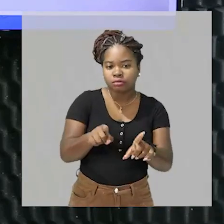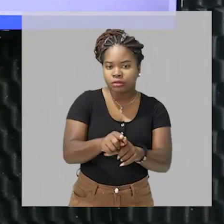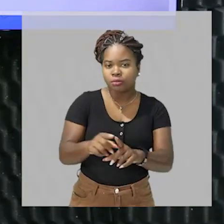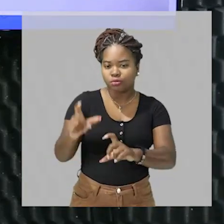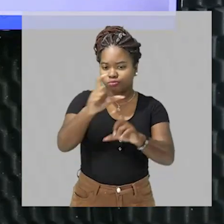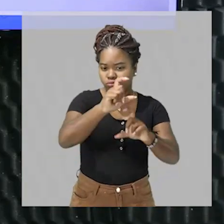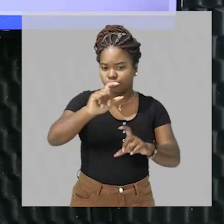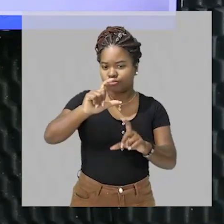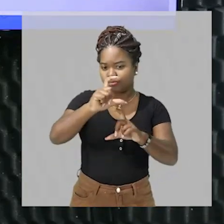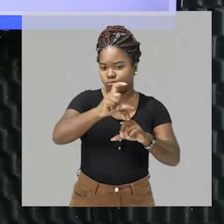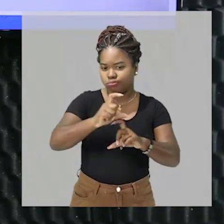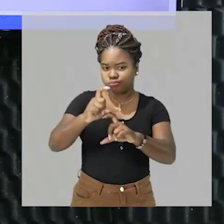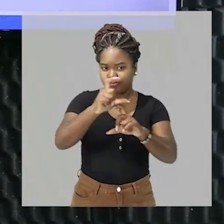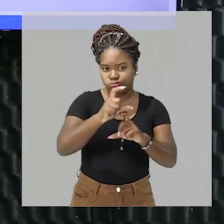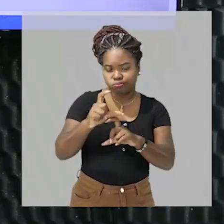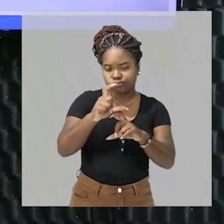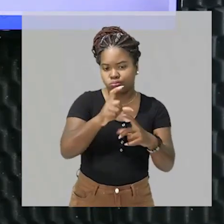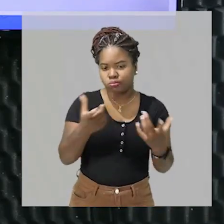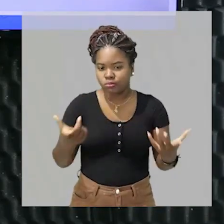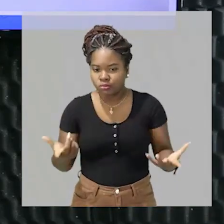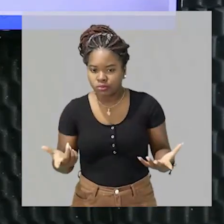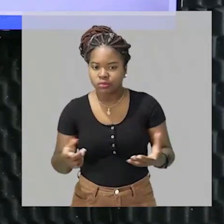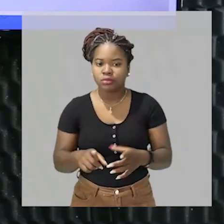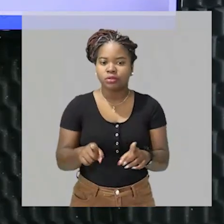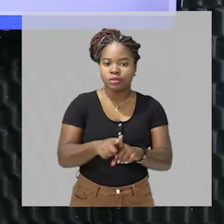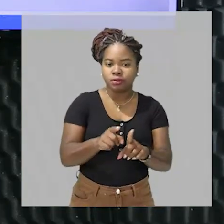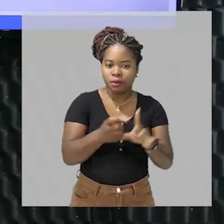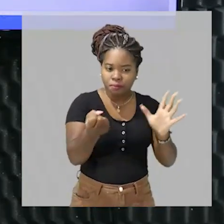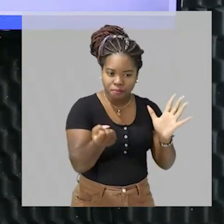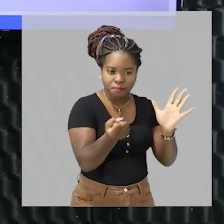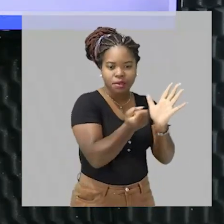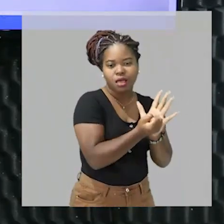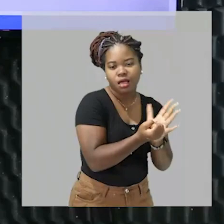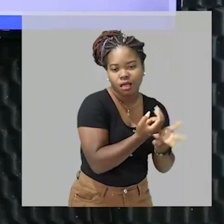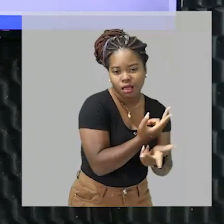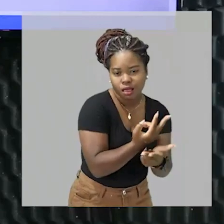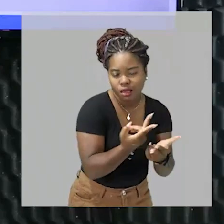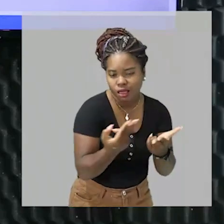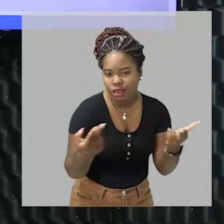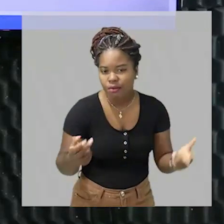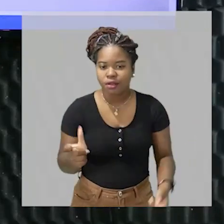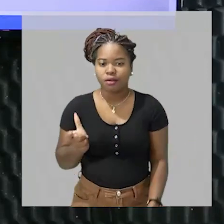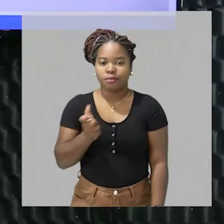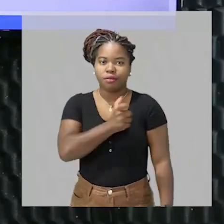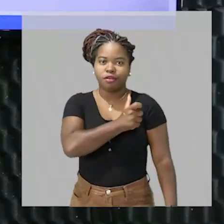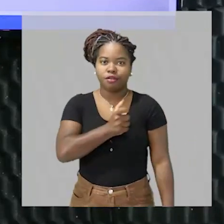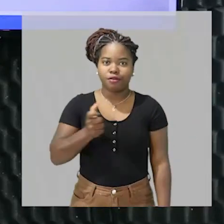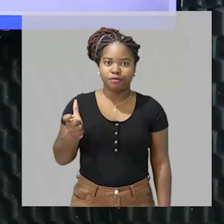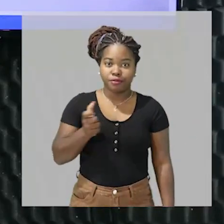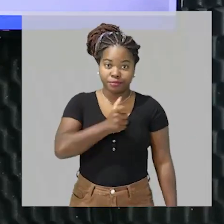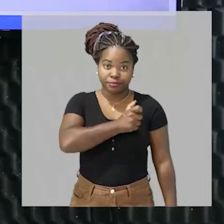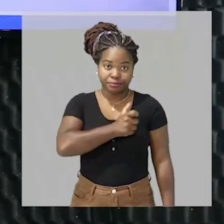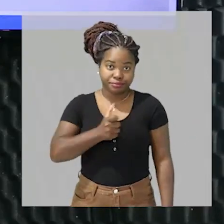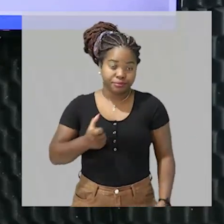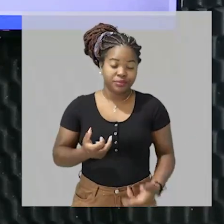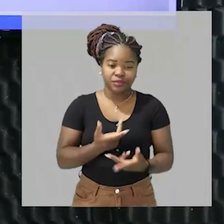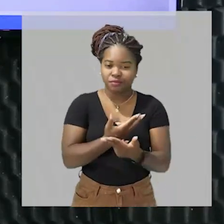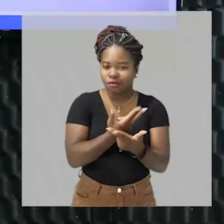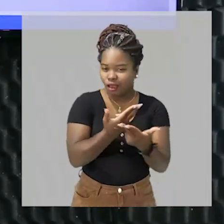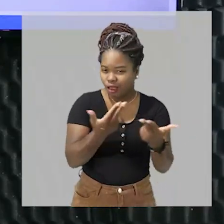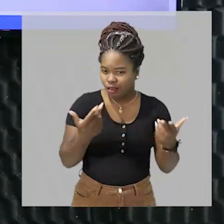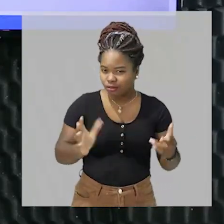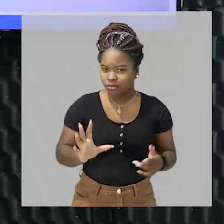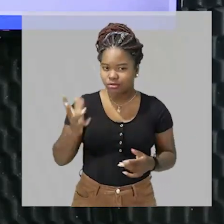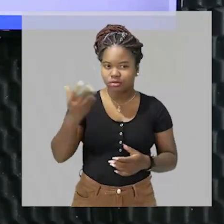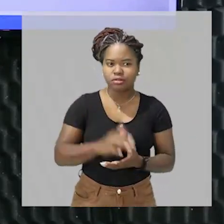quadrinhos, marcas, embalagens, perfumes, objetos, ou seja, uma série de situações.